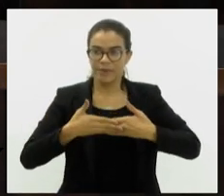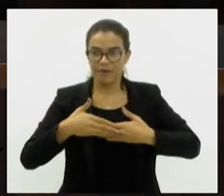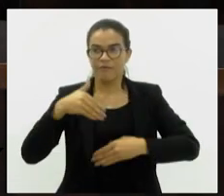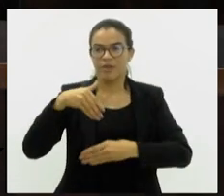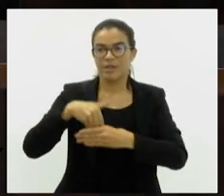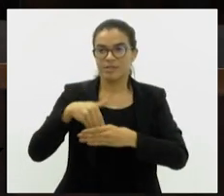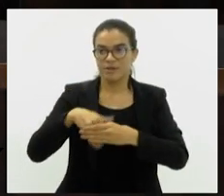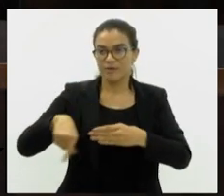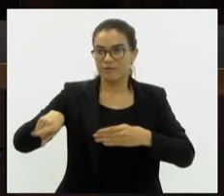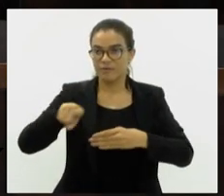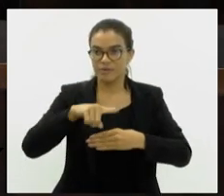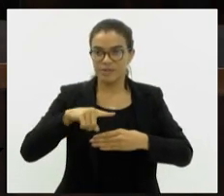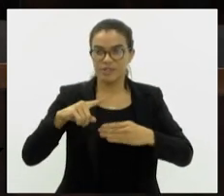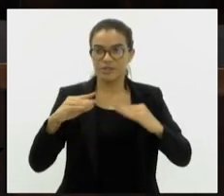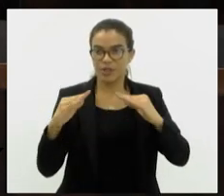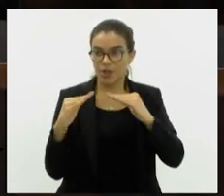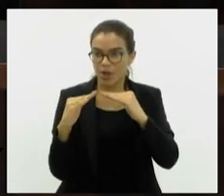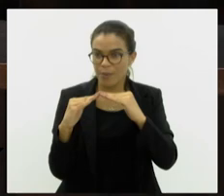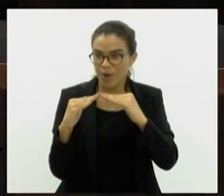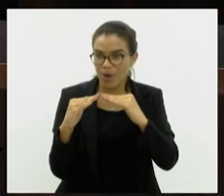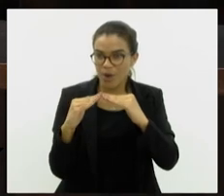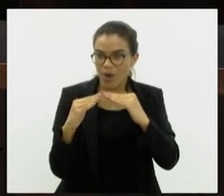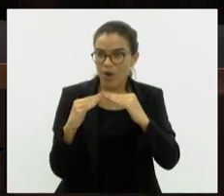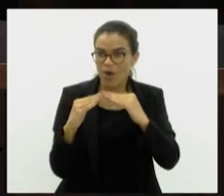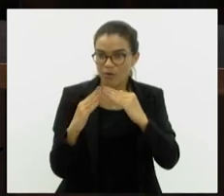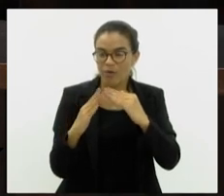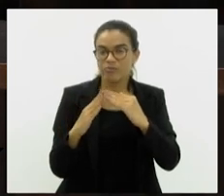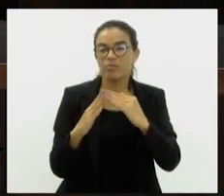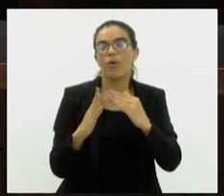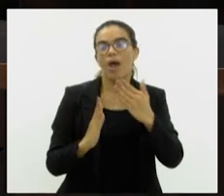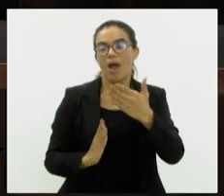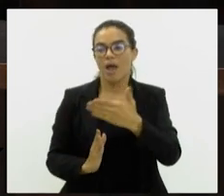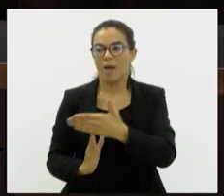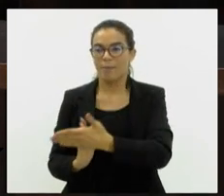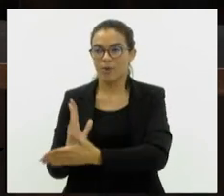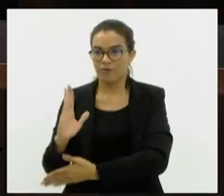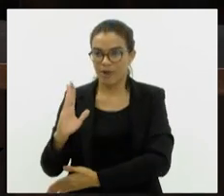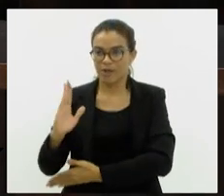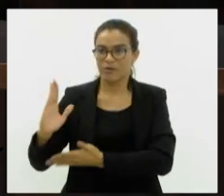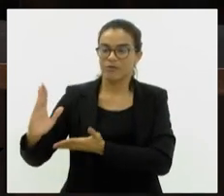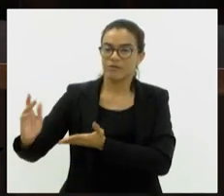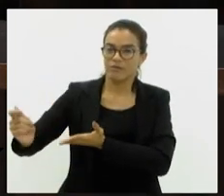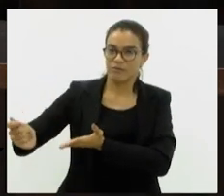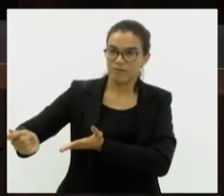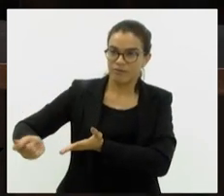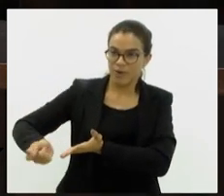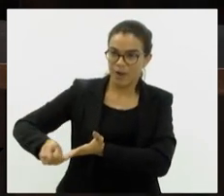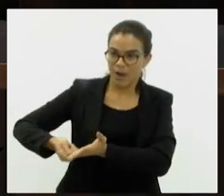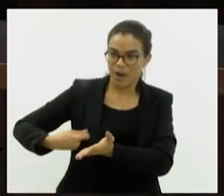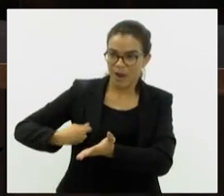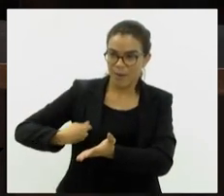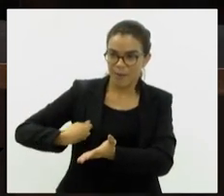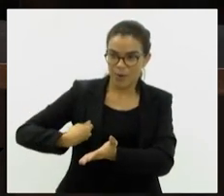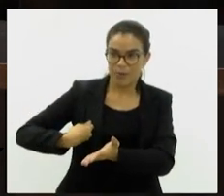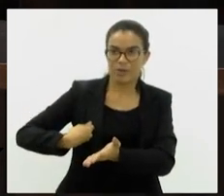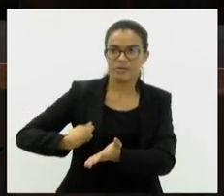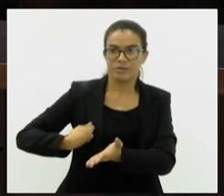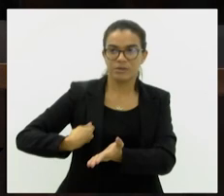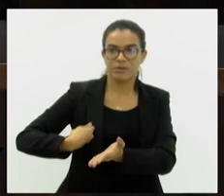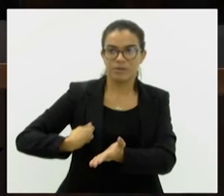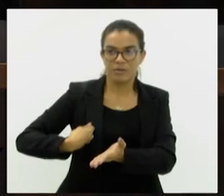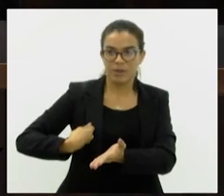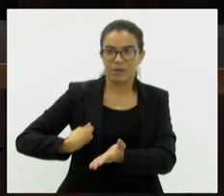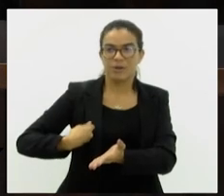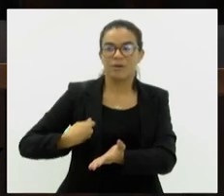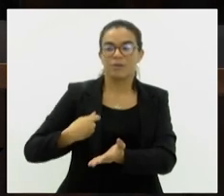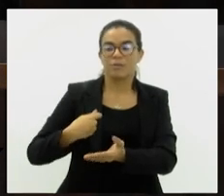em votação. Os senhores que aprovam, permaneçam como estão. Aprovado, vai a promulgação